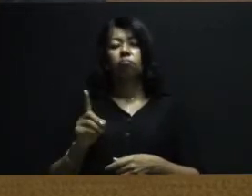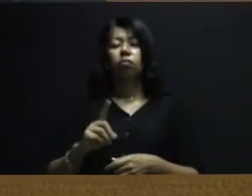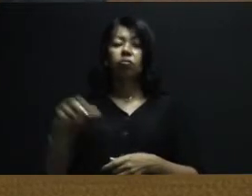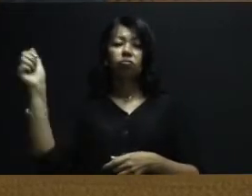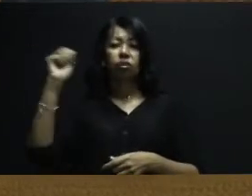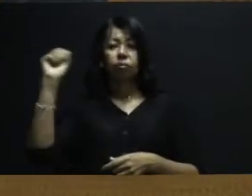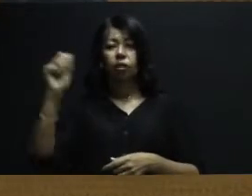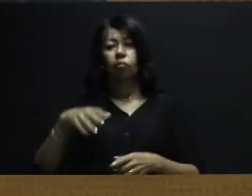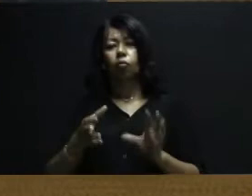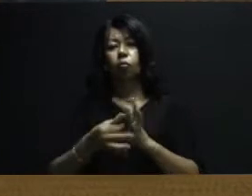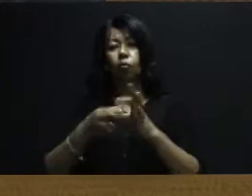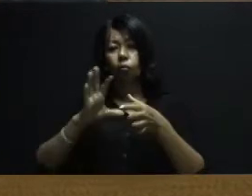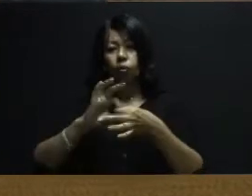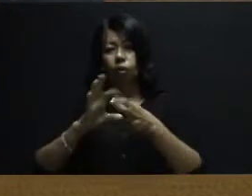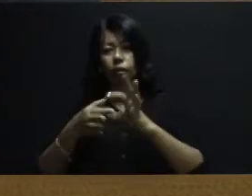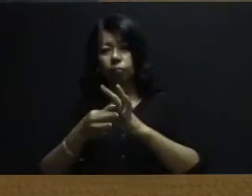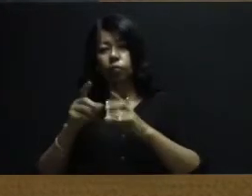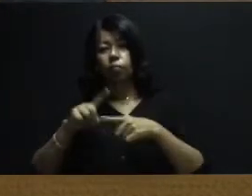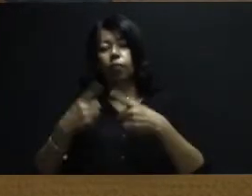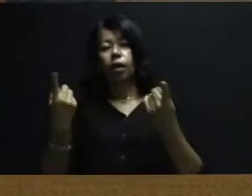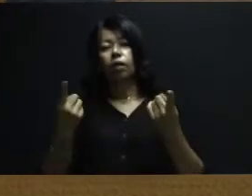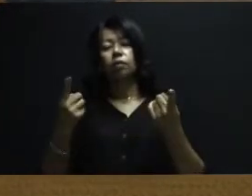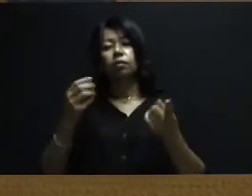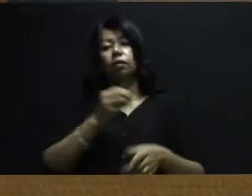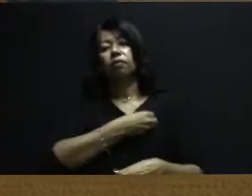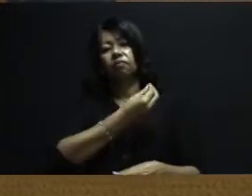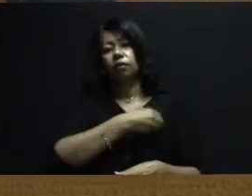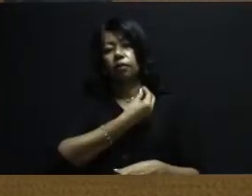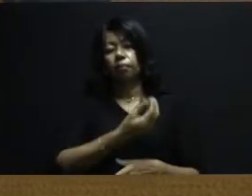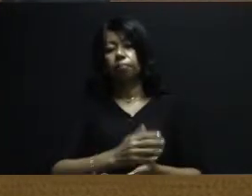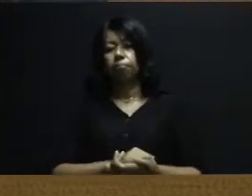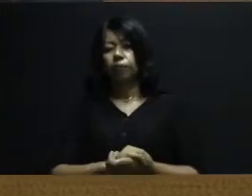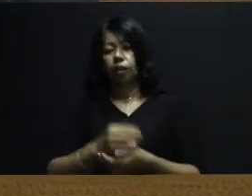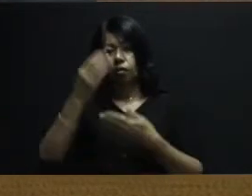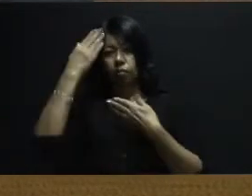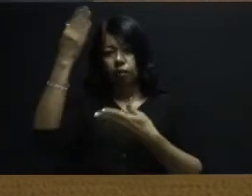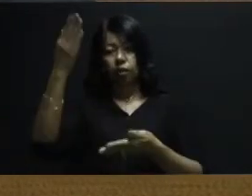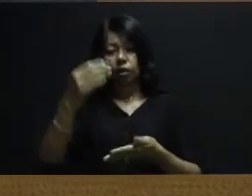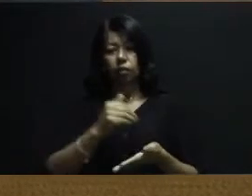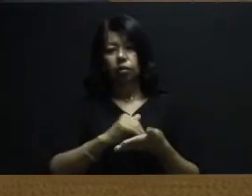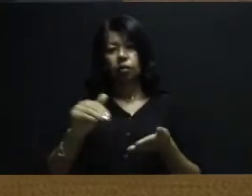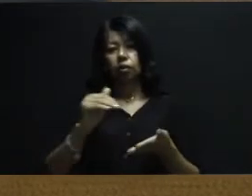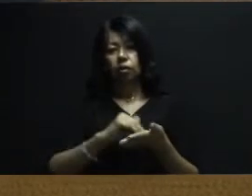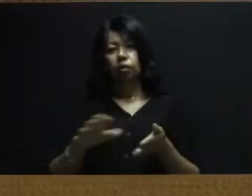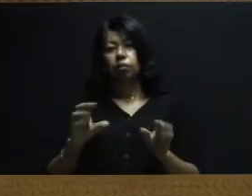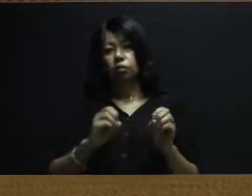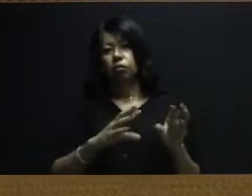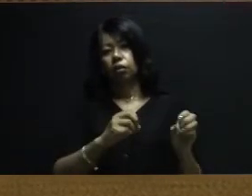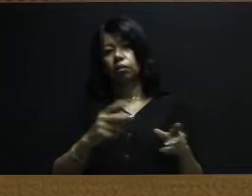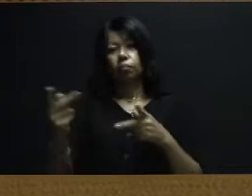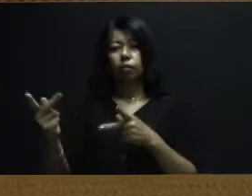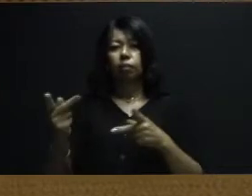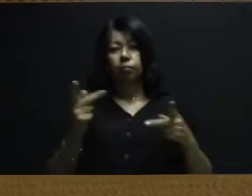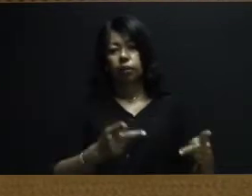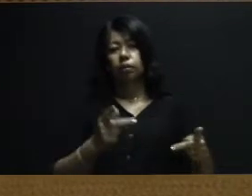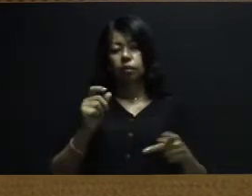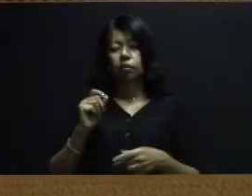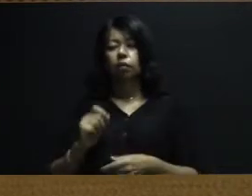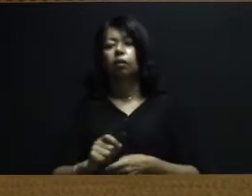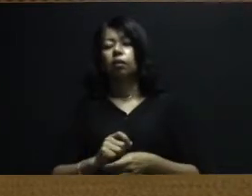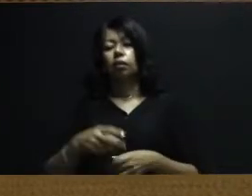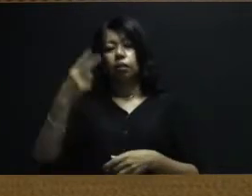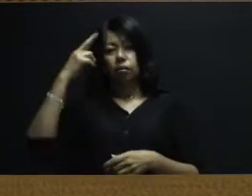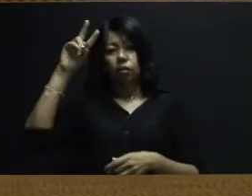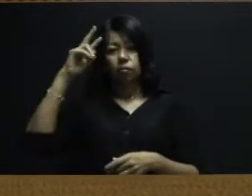olímpico, mas que saia um campeão da vida. Então, muito obrigado à secretária de Educação pela presença. E eu